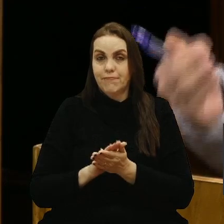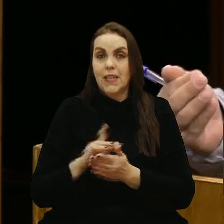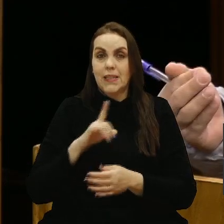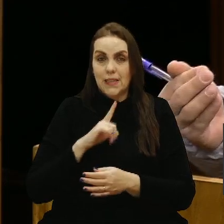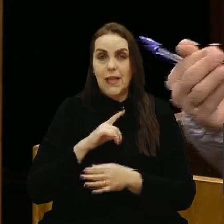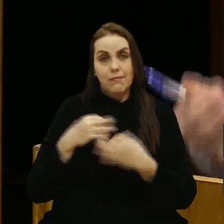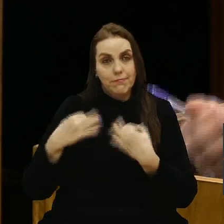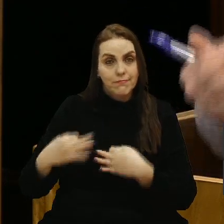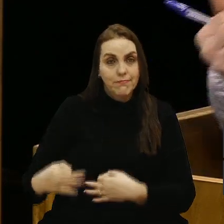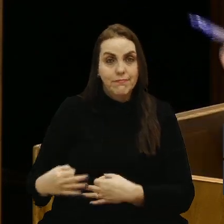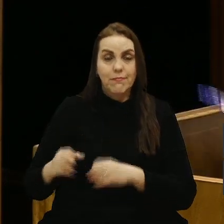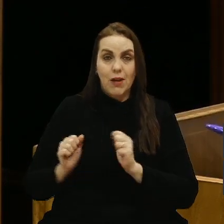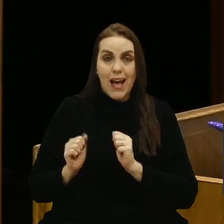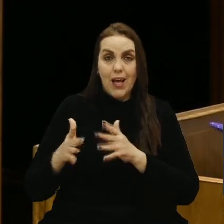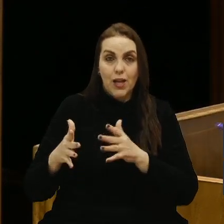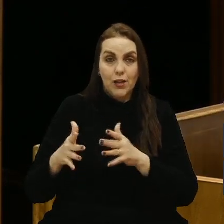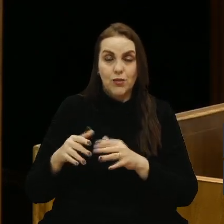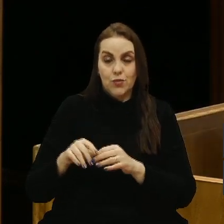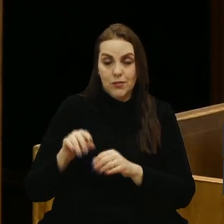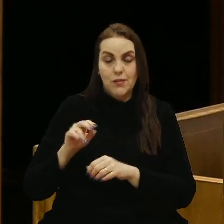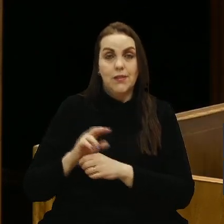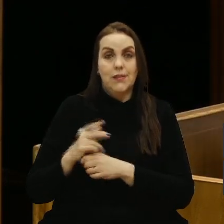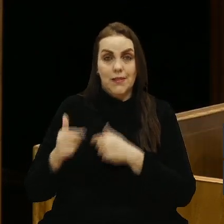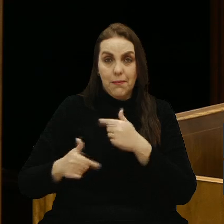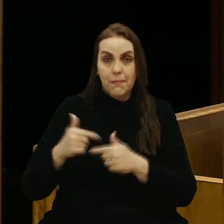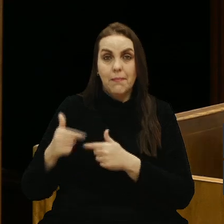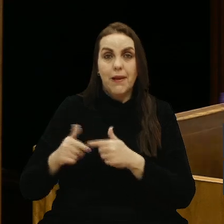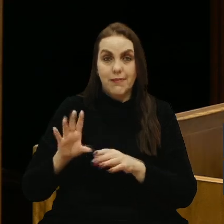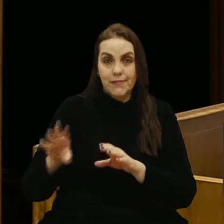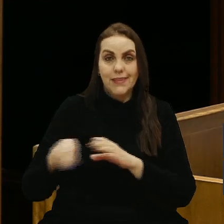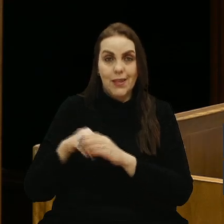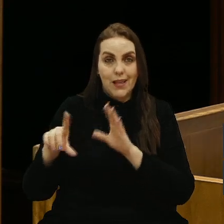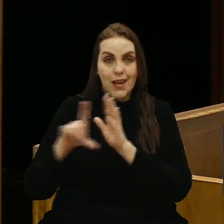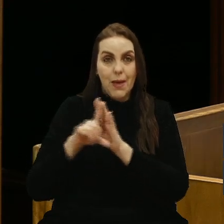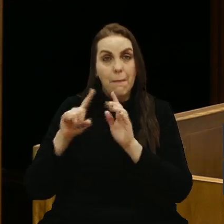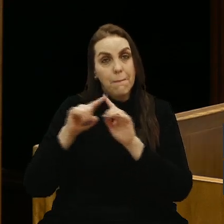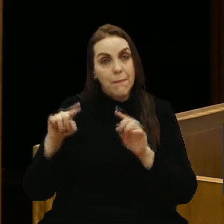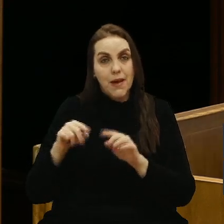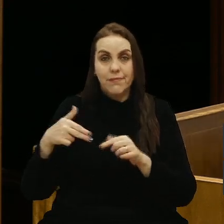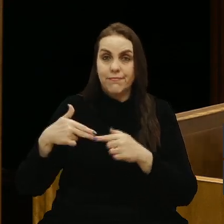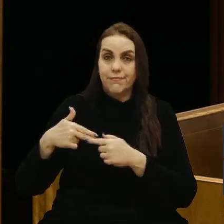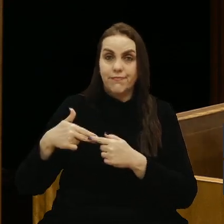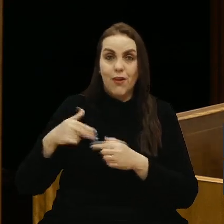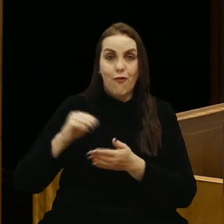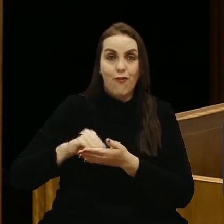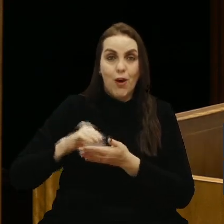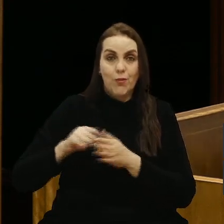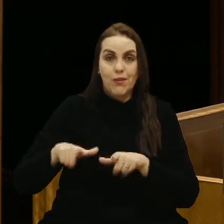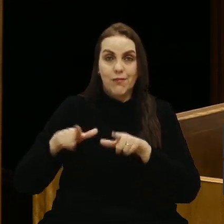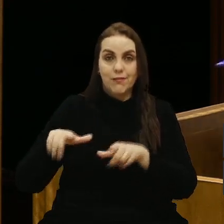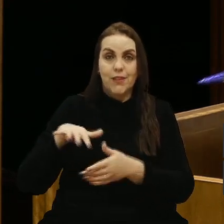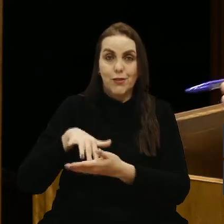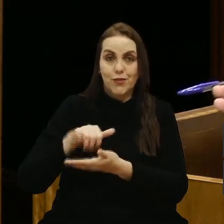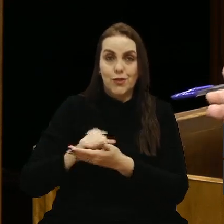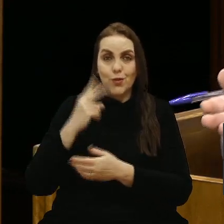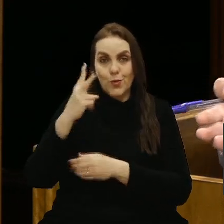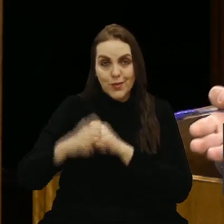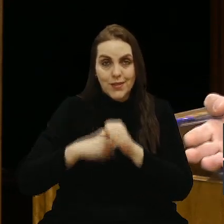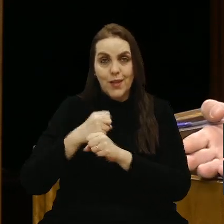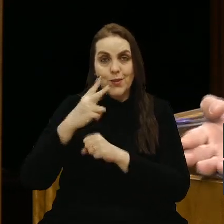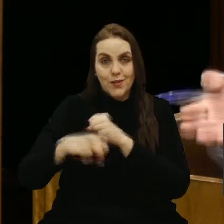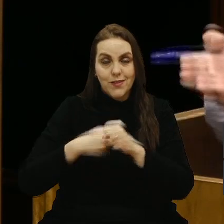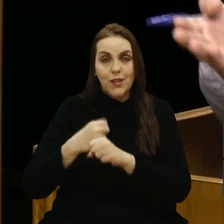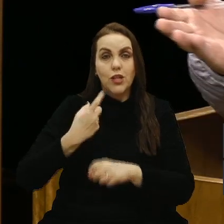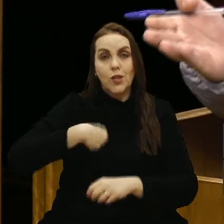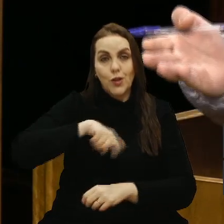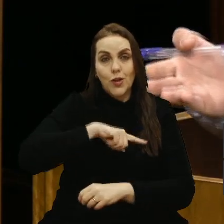cumprindo a lei, ele está fora da lei. Então nós, membros do poder público, nós temos que dar